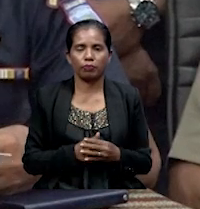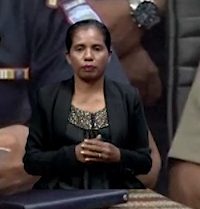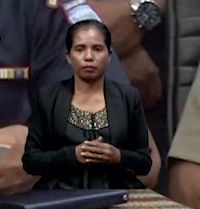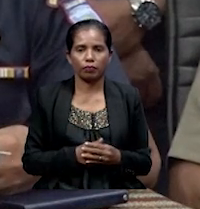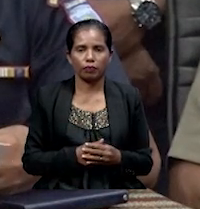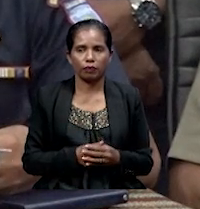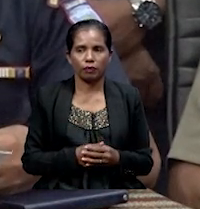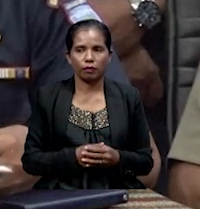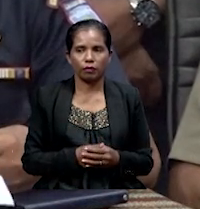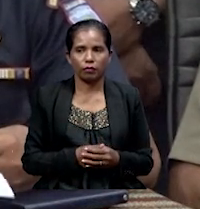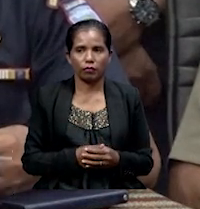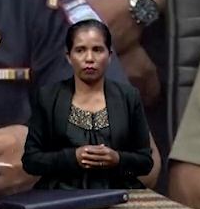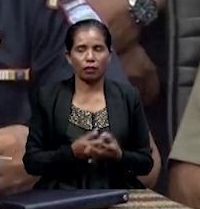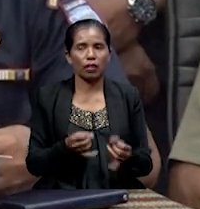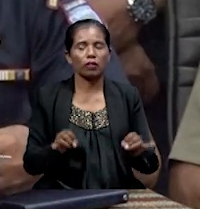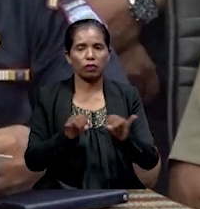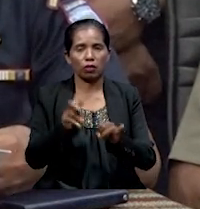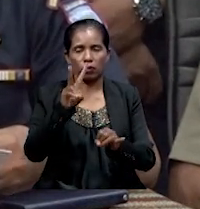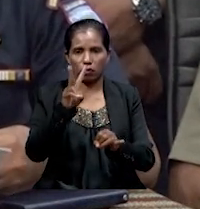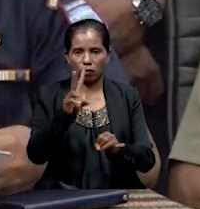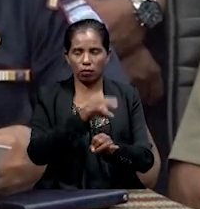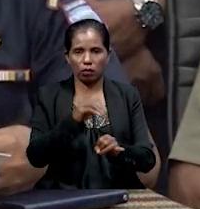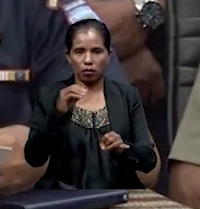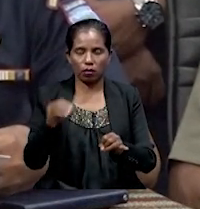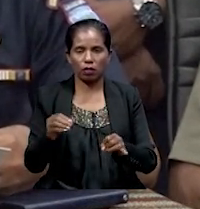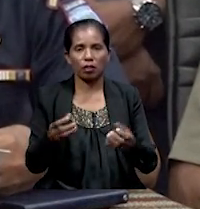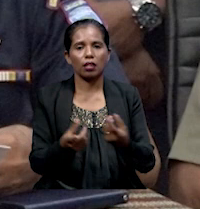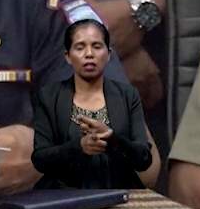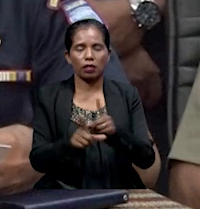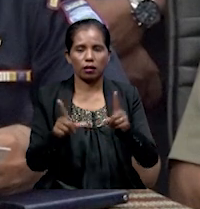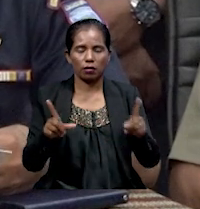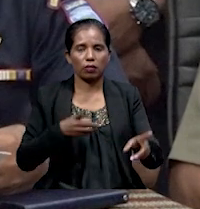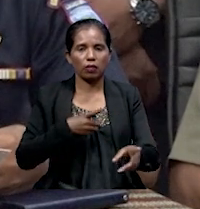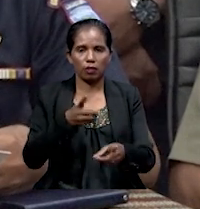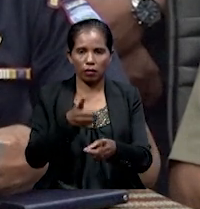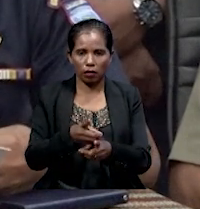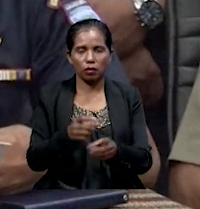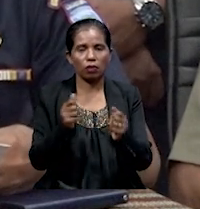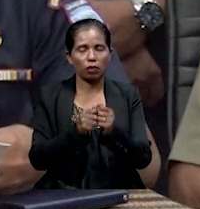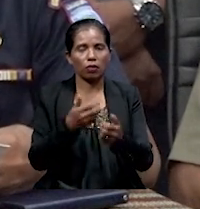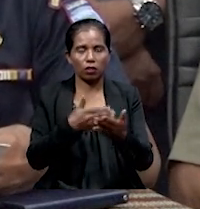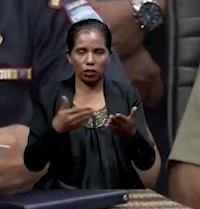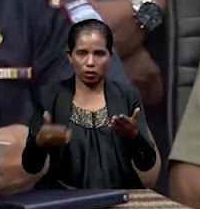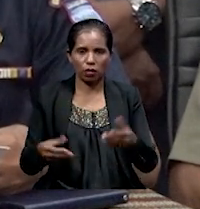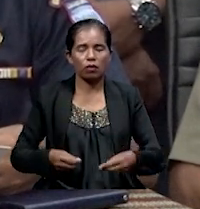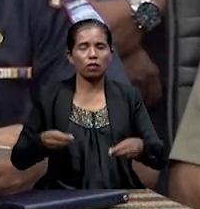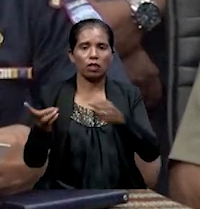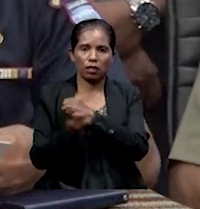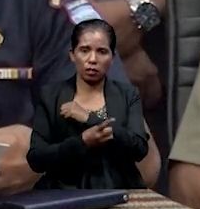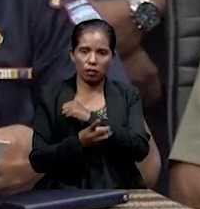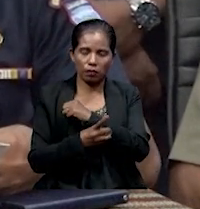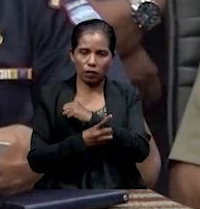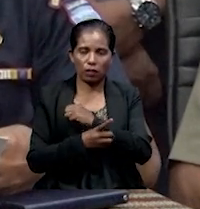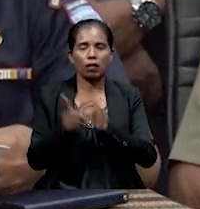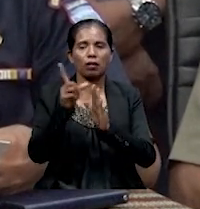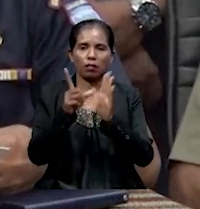Portanto, istusan ruamu se defende legalidad demokratik, osa sansir hotu, no disiplina, no